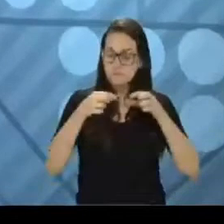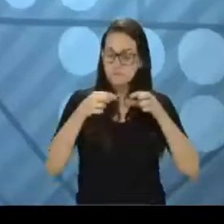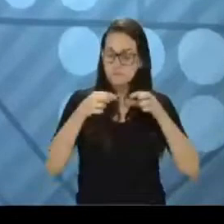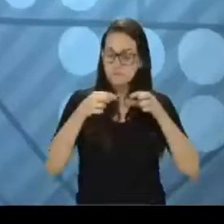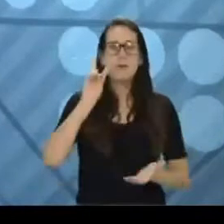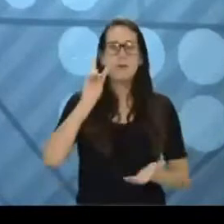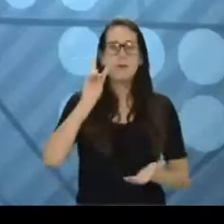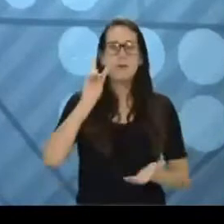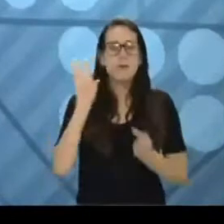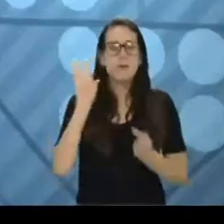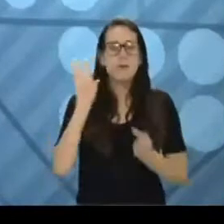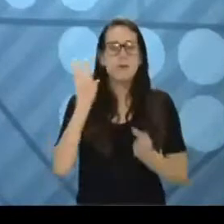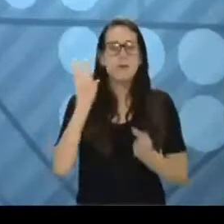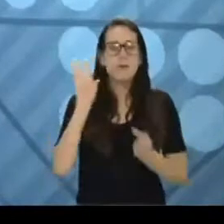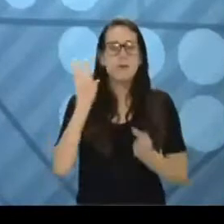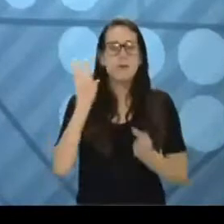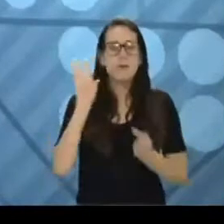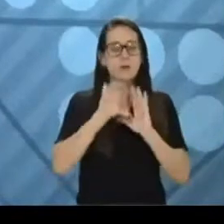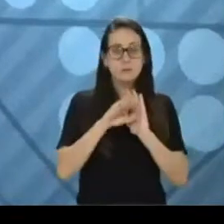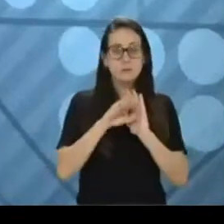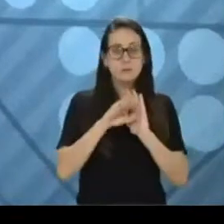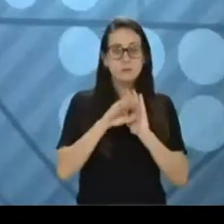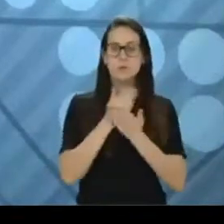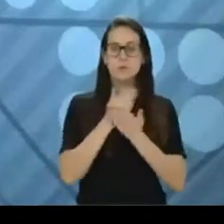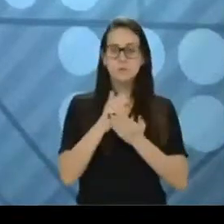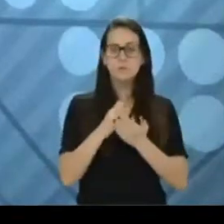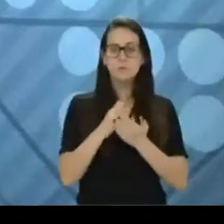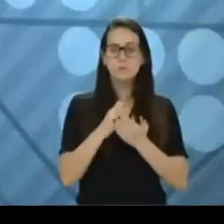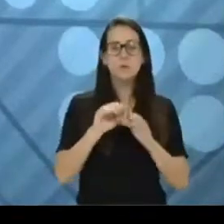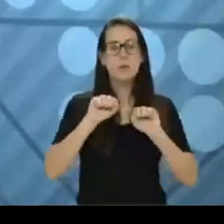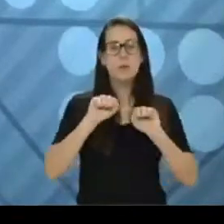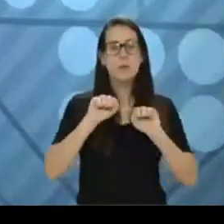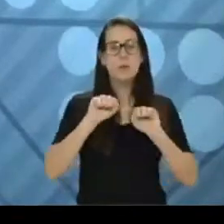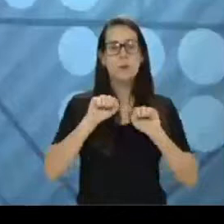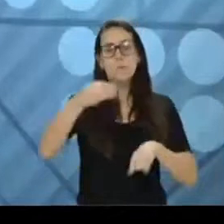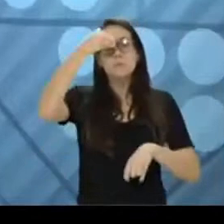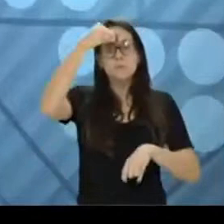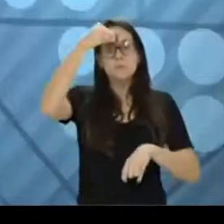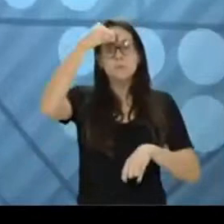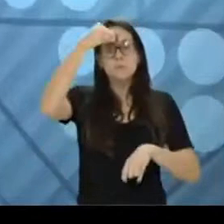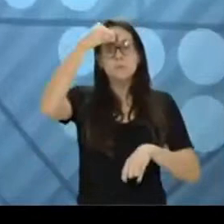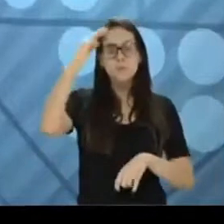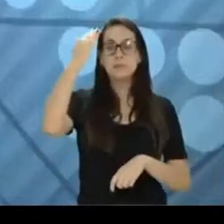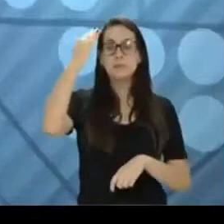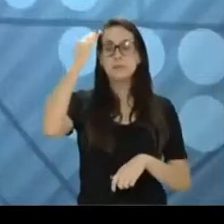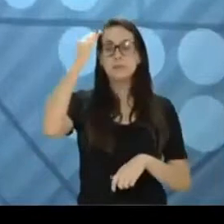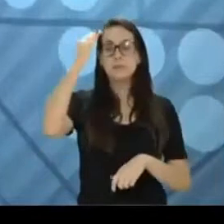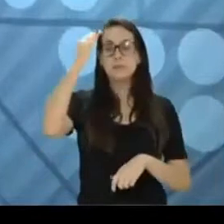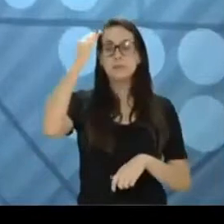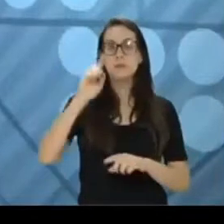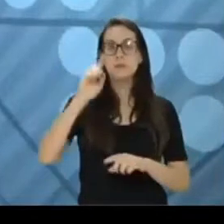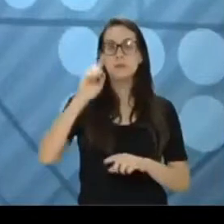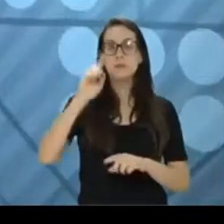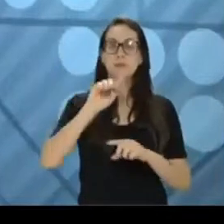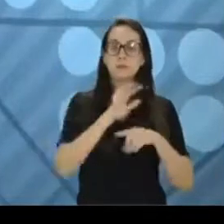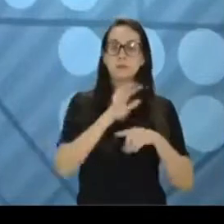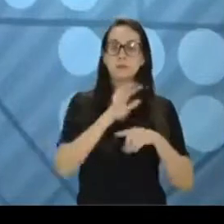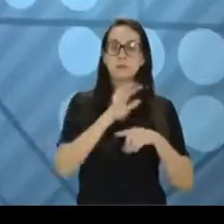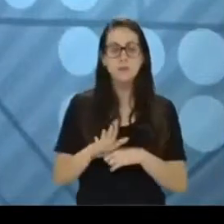nós vamos revisar alguns conceitos, alguns conteúdos, de forma que possamos fixar melhor, então, esses conceitos e que vão nos